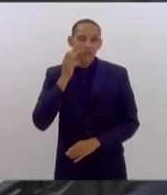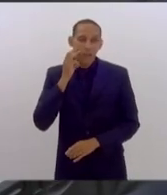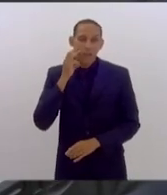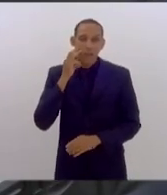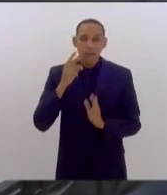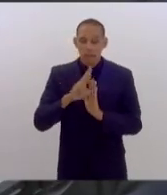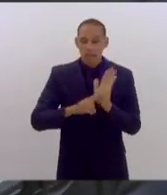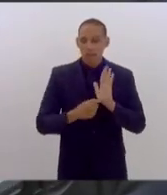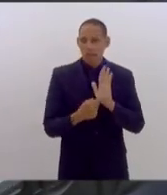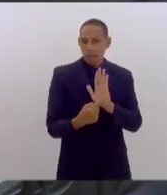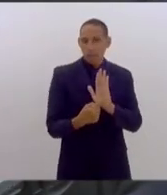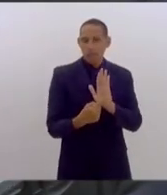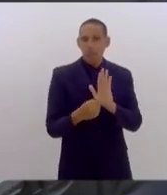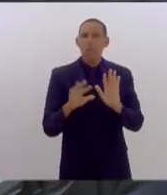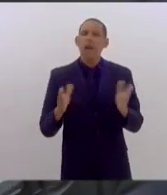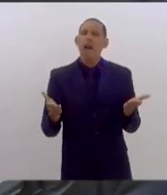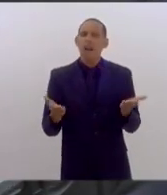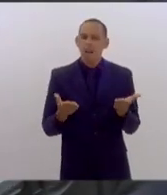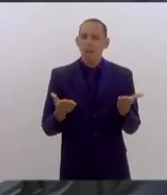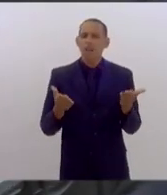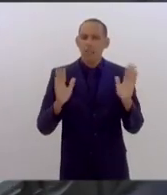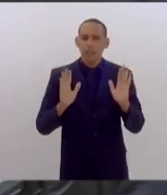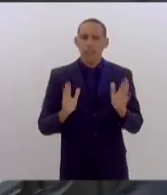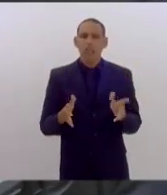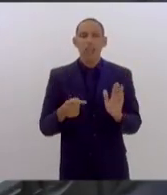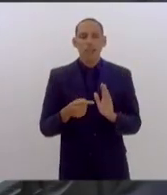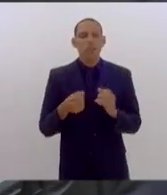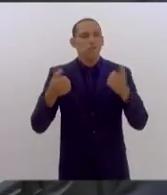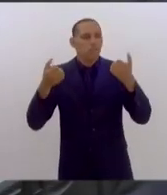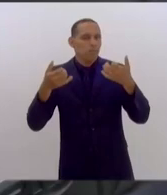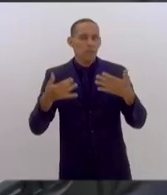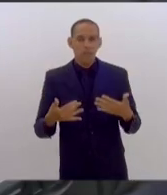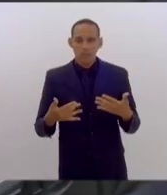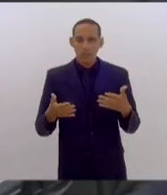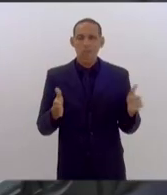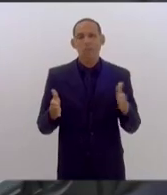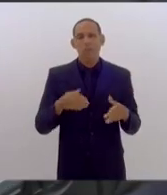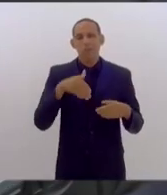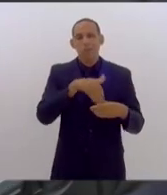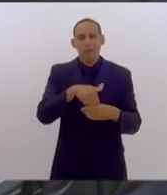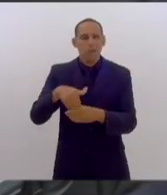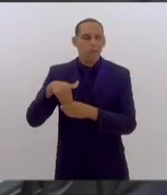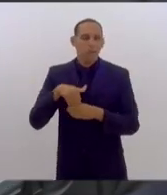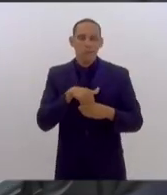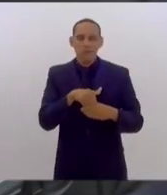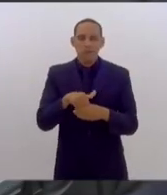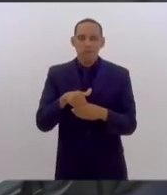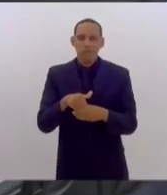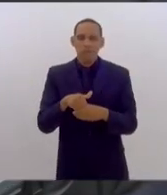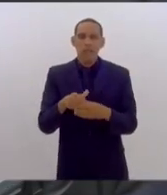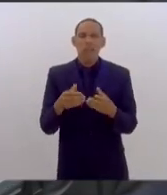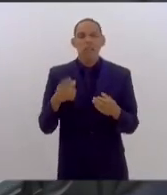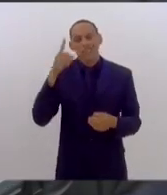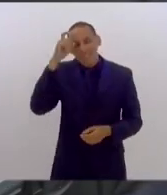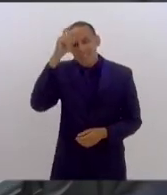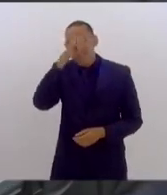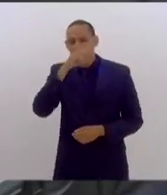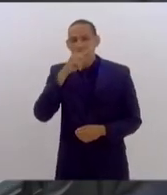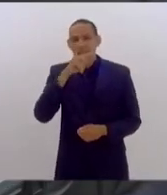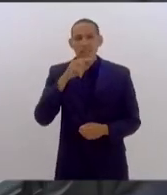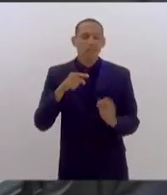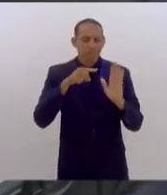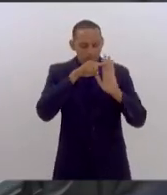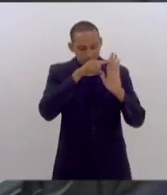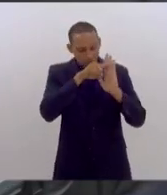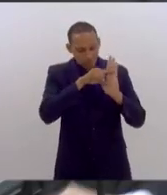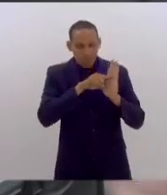apresentação do relatório Mas ele já explicando Nossa momento um momento de eleição e que existe muita dificuldade se debruçar